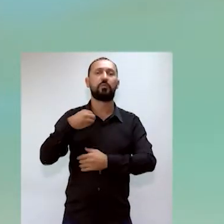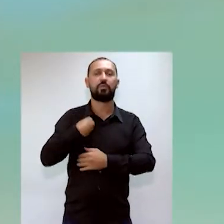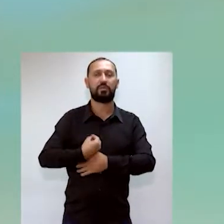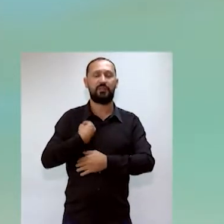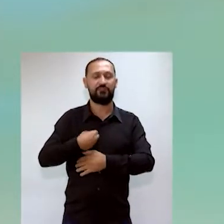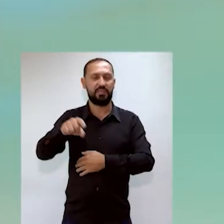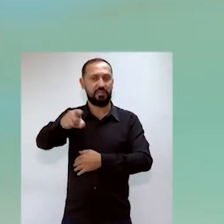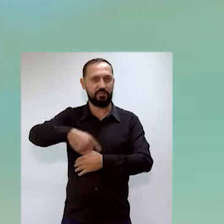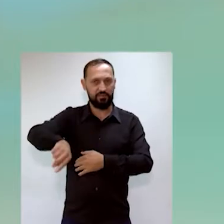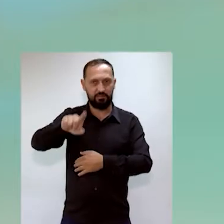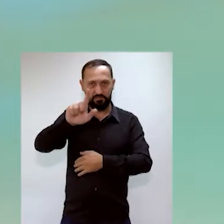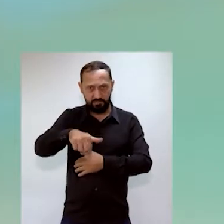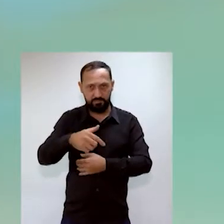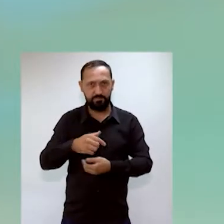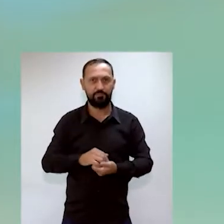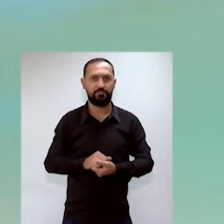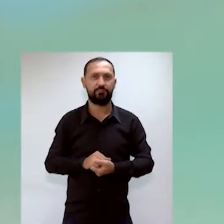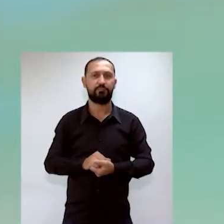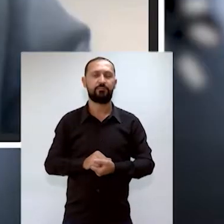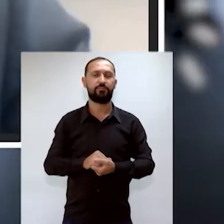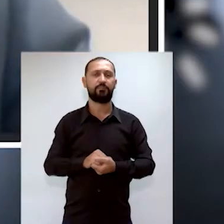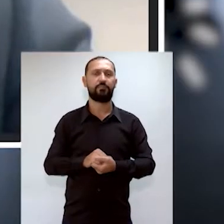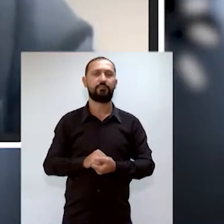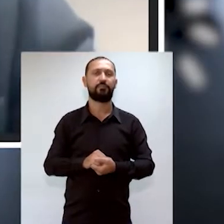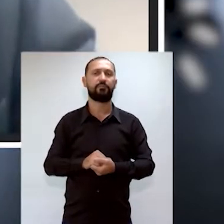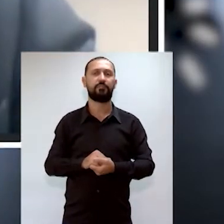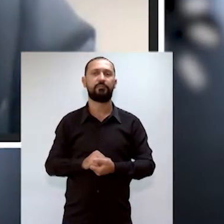na vida, efetivamente, deles. Foi isso?